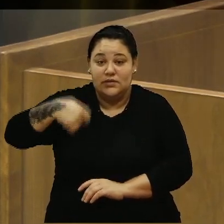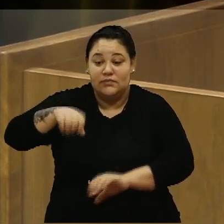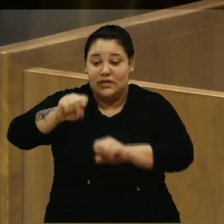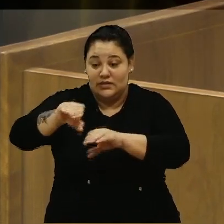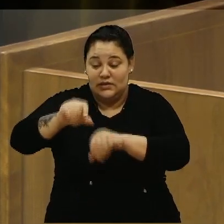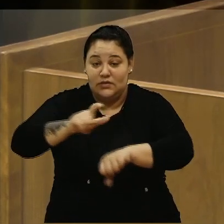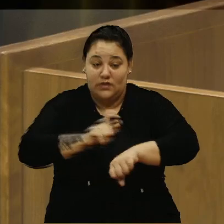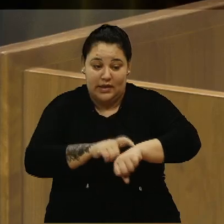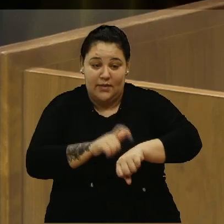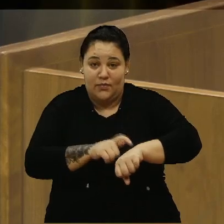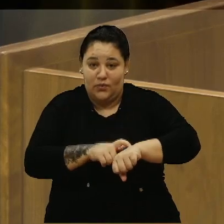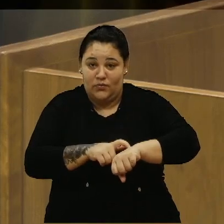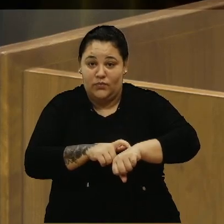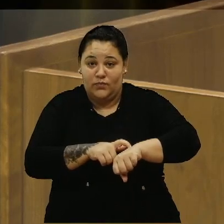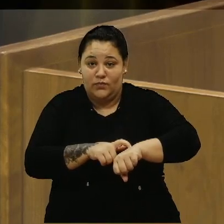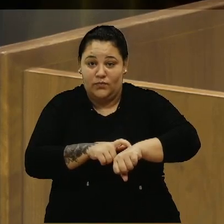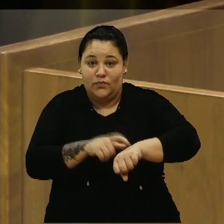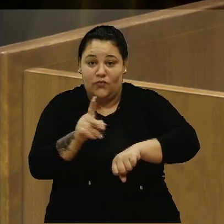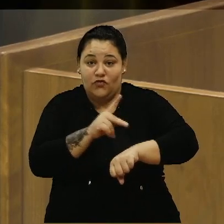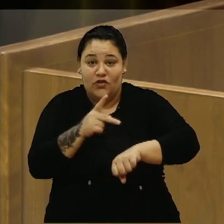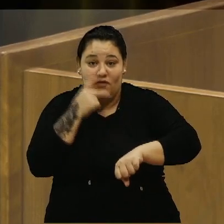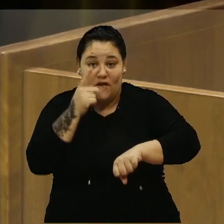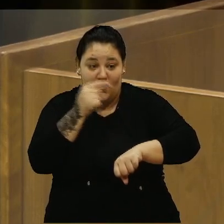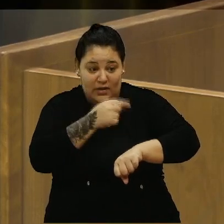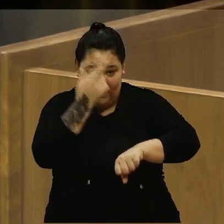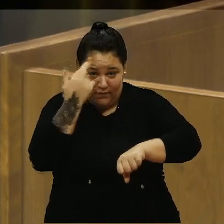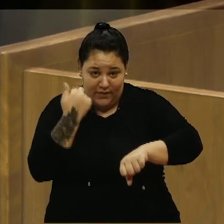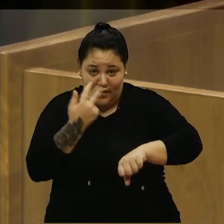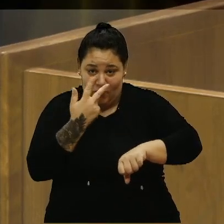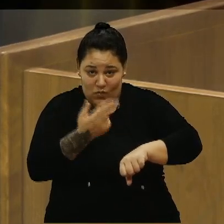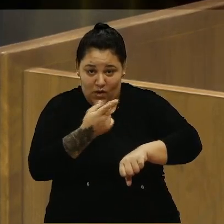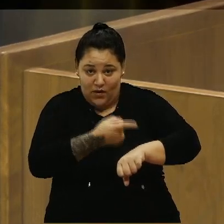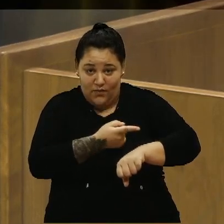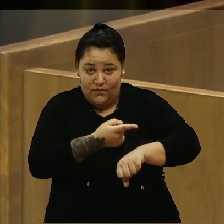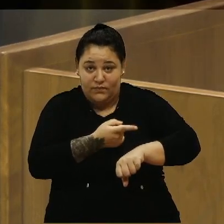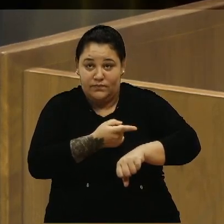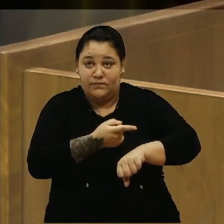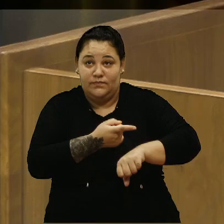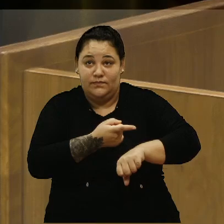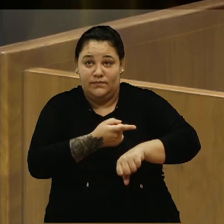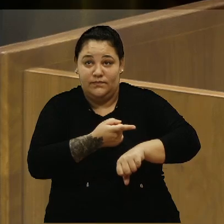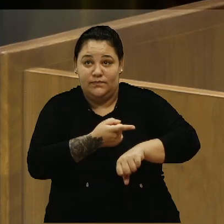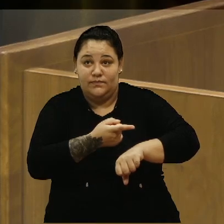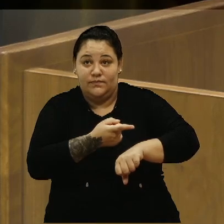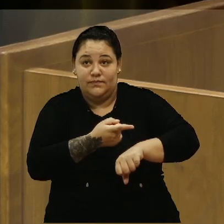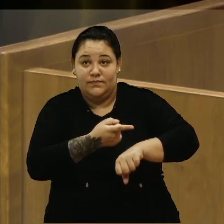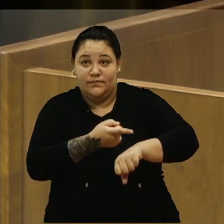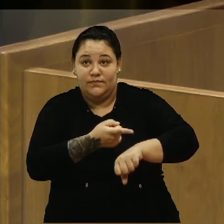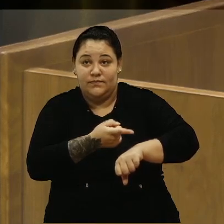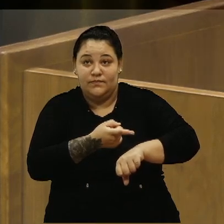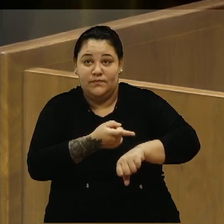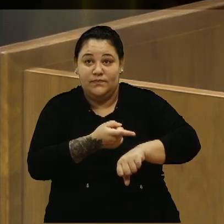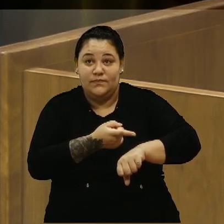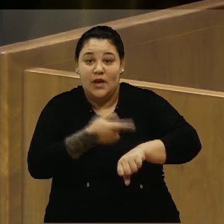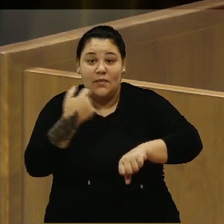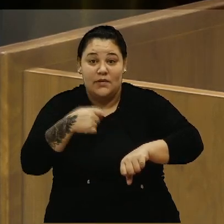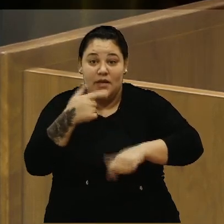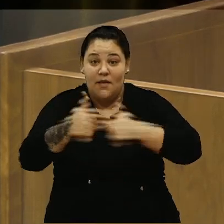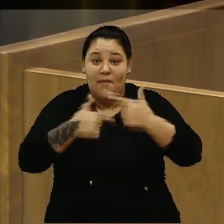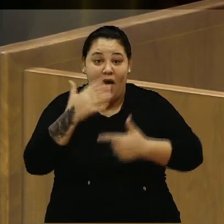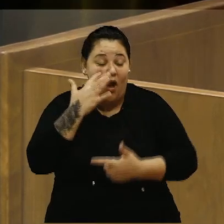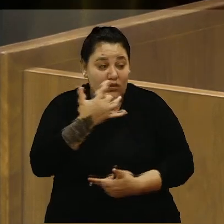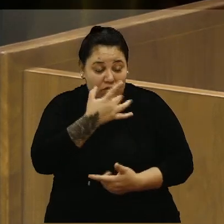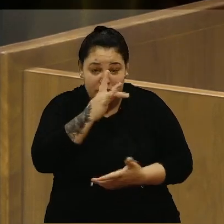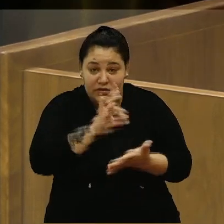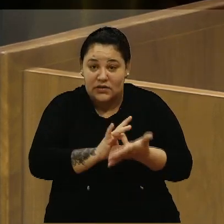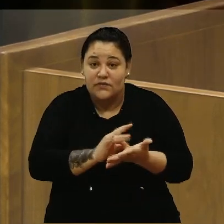por exemplo, que o vereador Rafael Bueno falou aqui, e eu concordo, a gente tem que trabalhar para que isso aconteça. E fico triste, vereador Libardi, quando